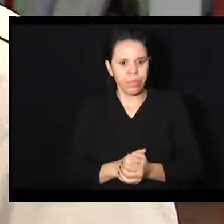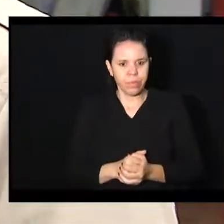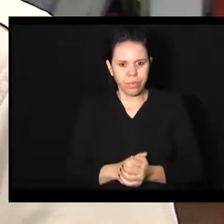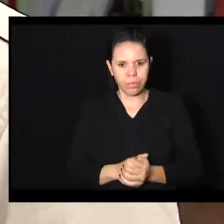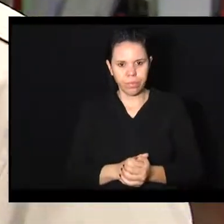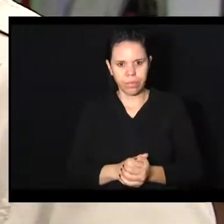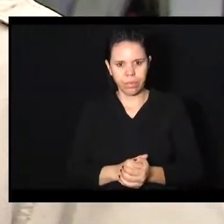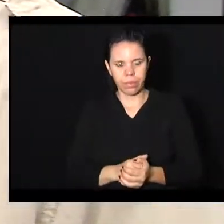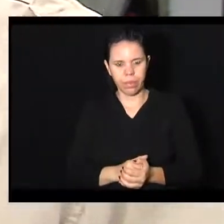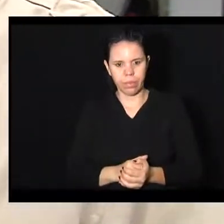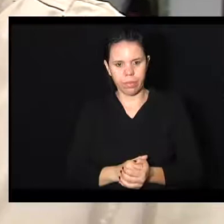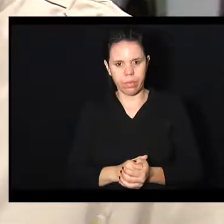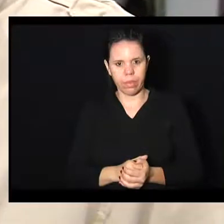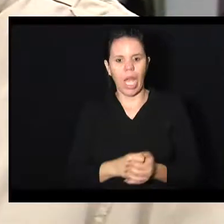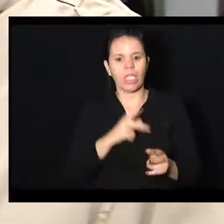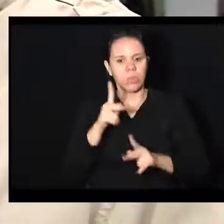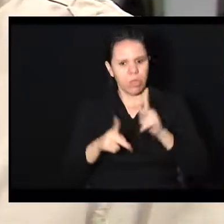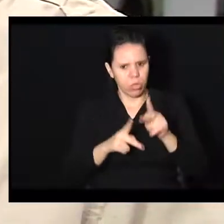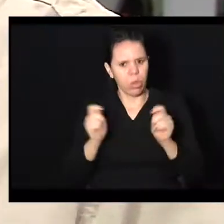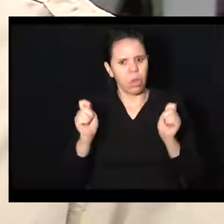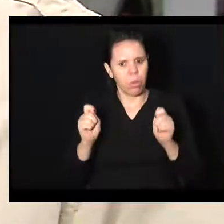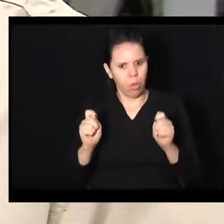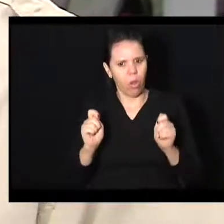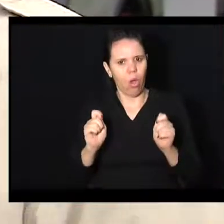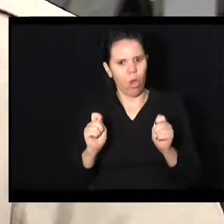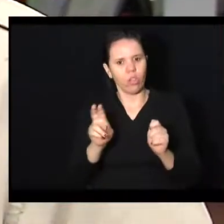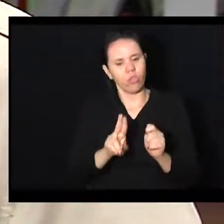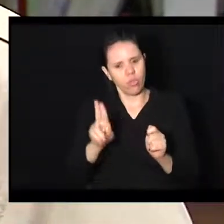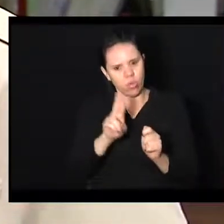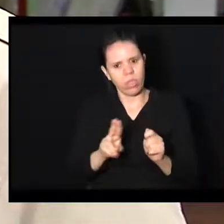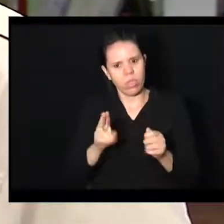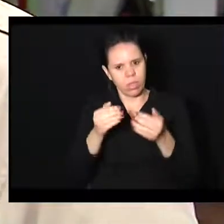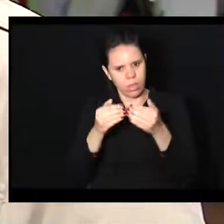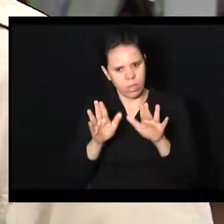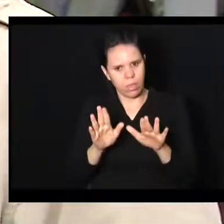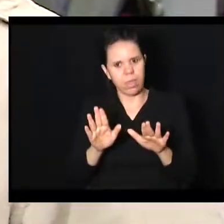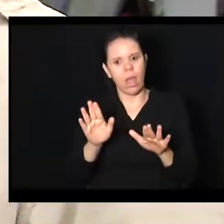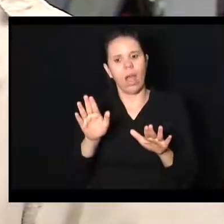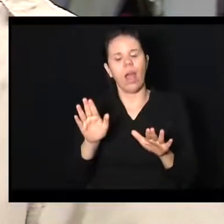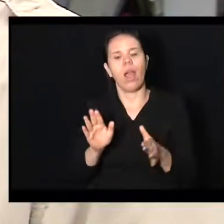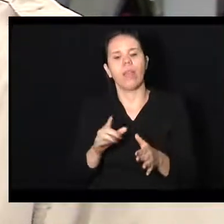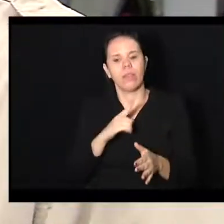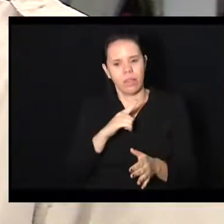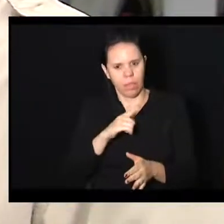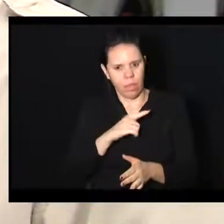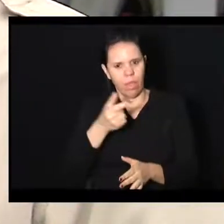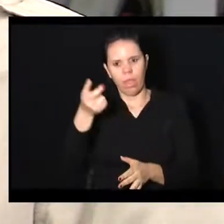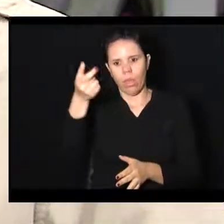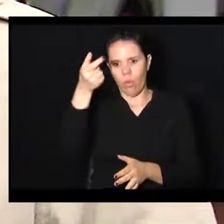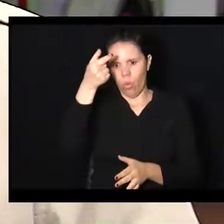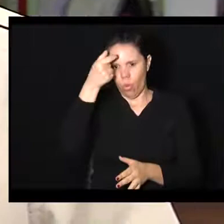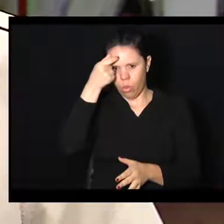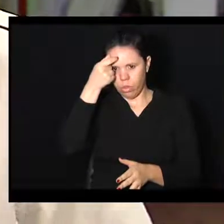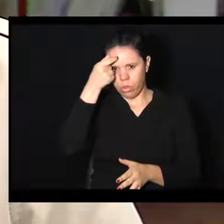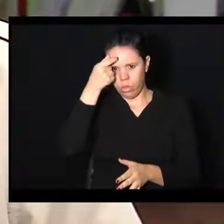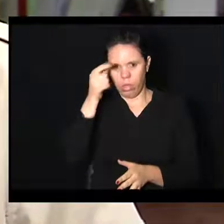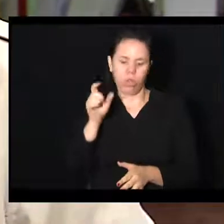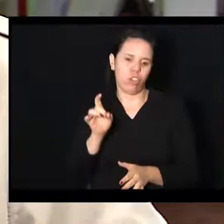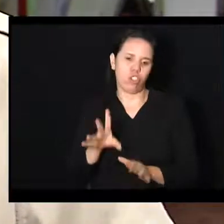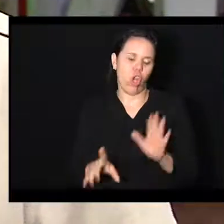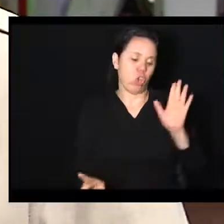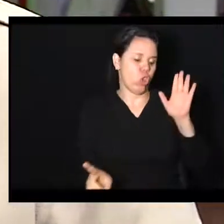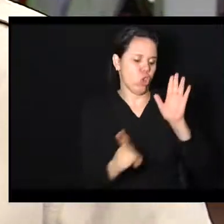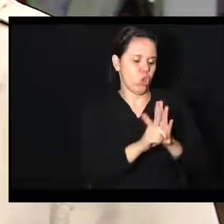a permissão do uso, eles estão hoje assim bem conscientes de que não são proprietários